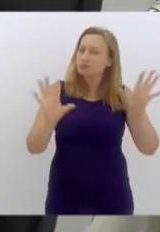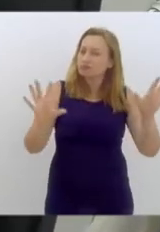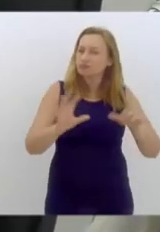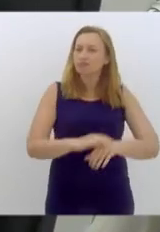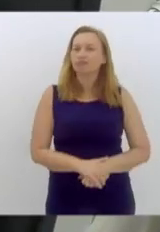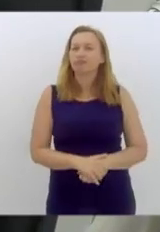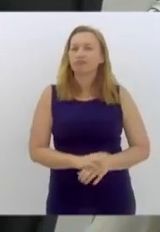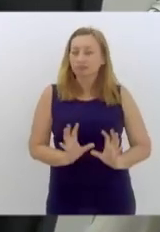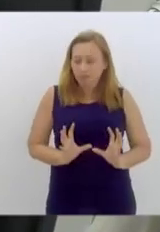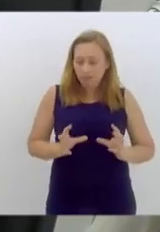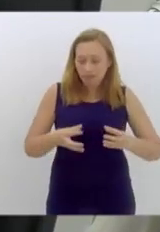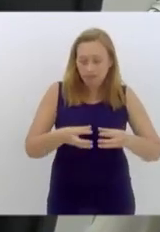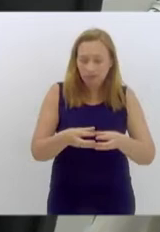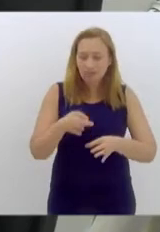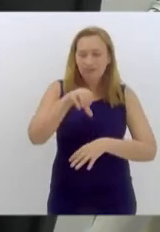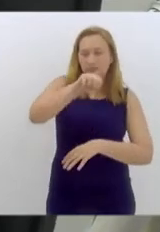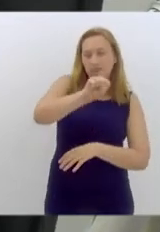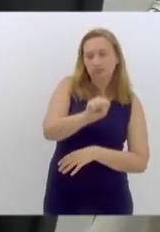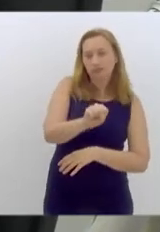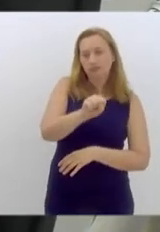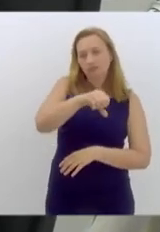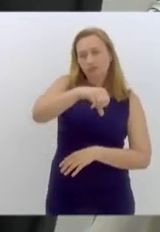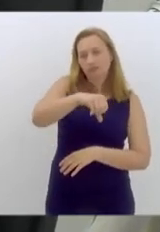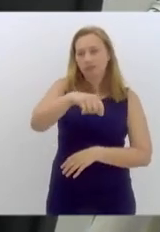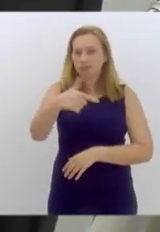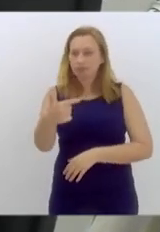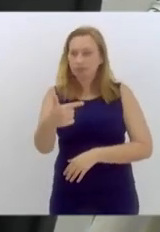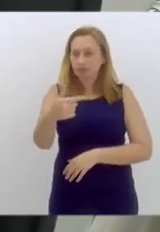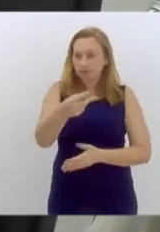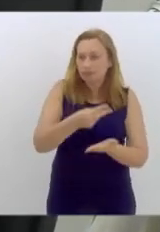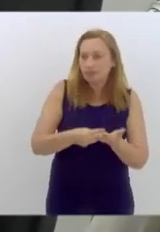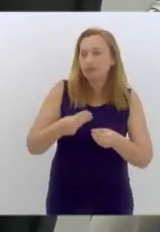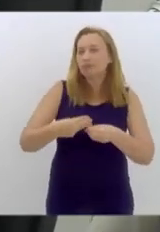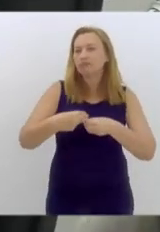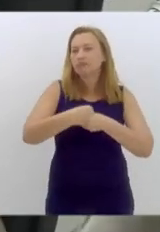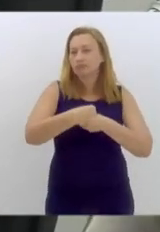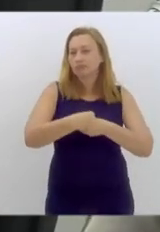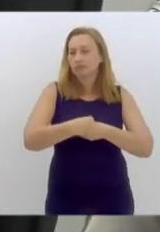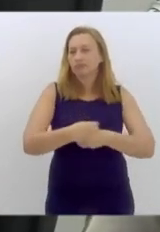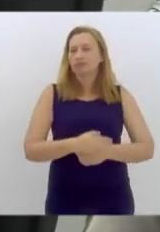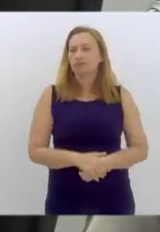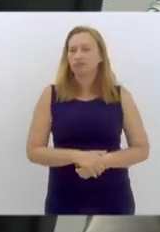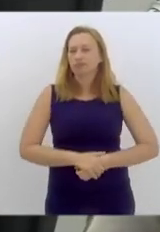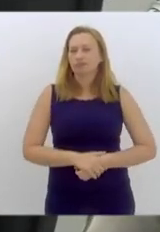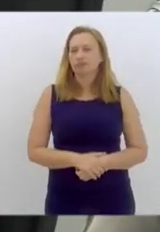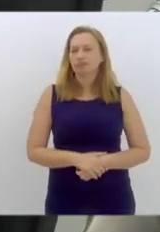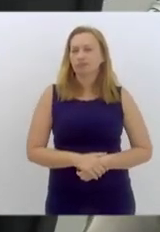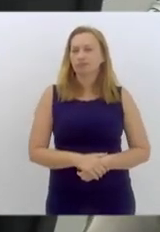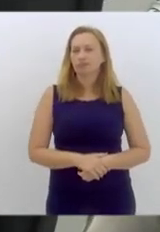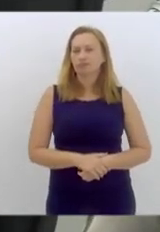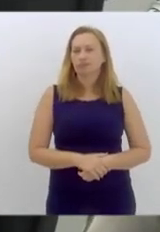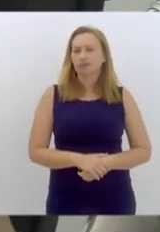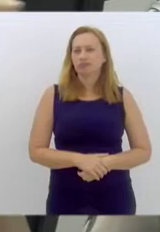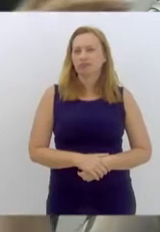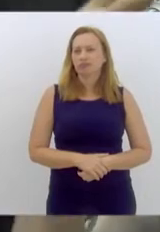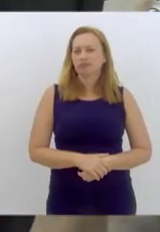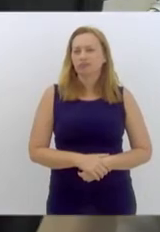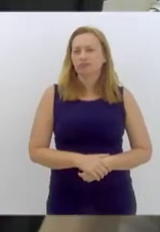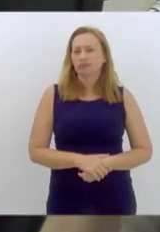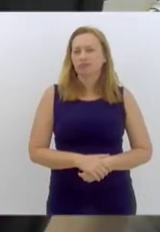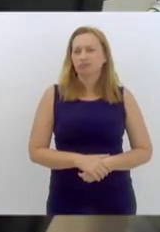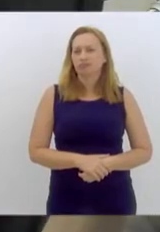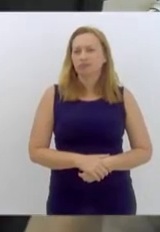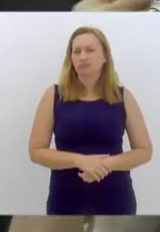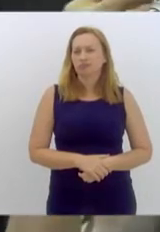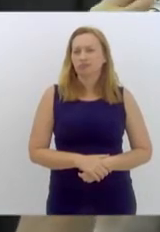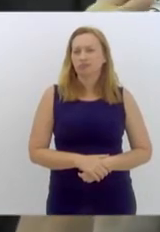com o conjunto dos 92 municípios esses critérios, e não ser decidido de forma unilateral